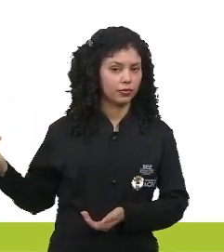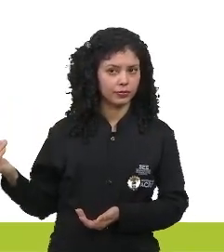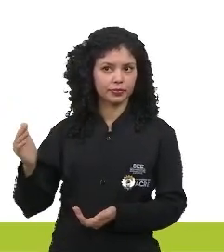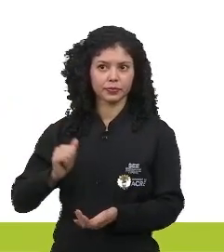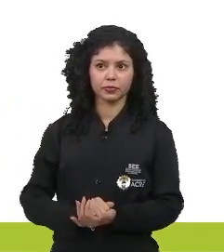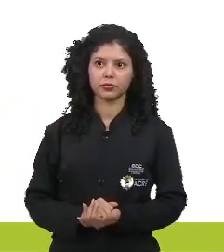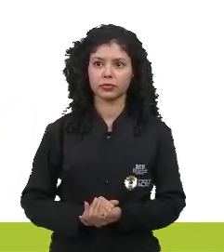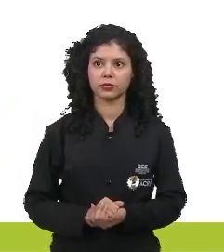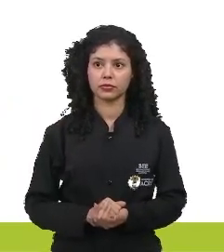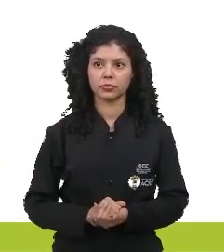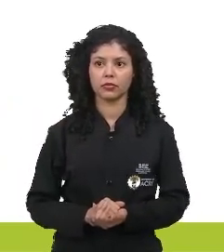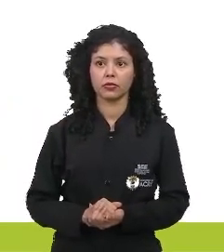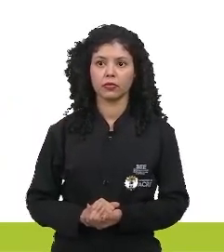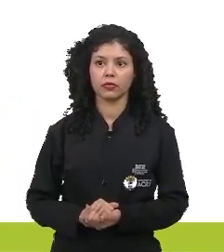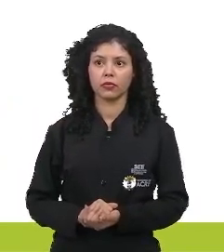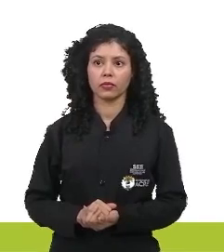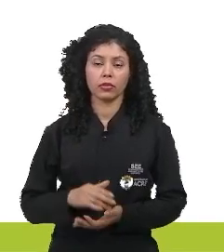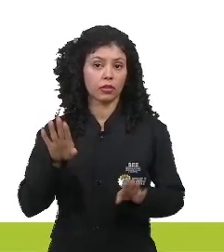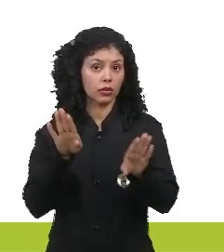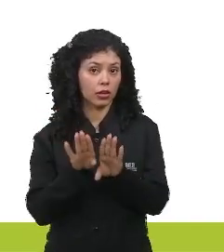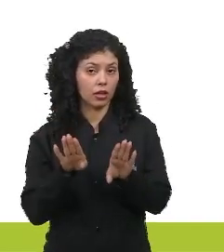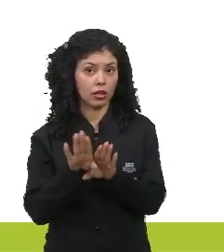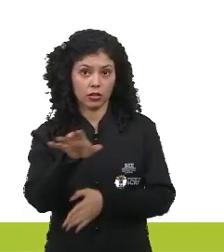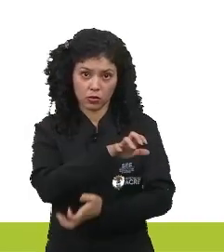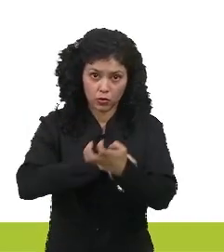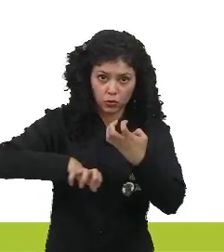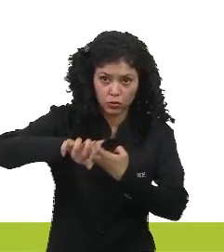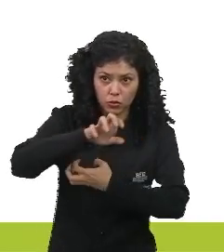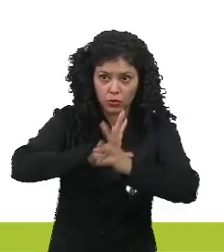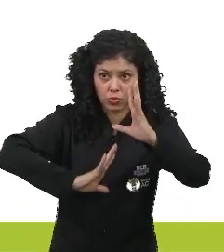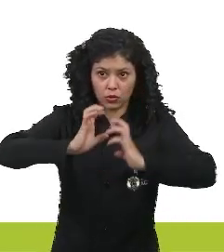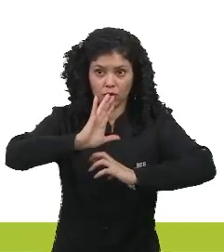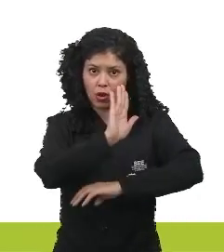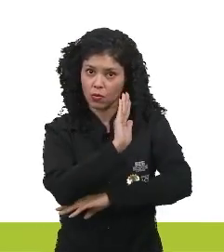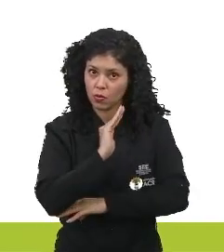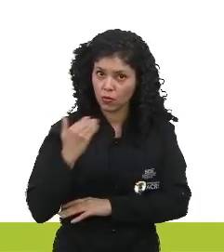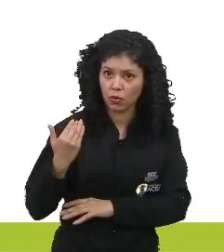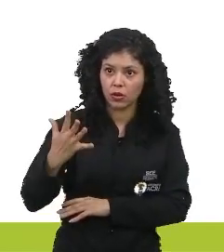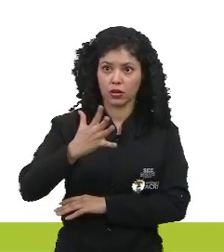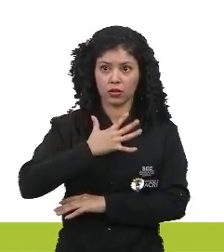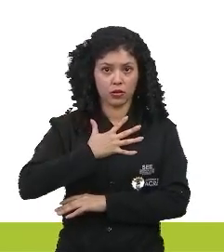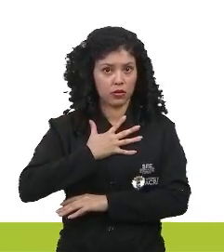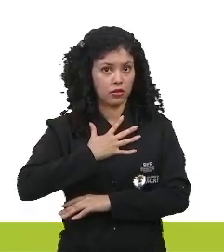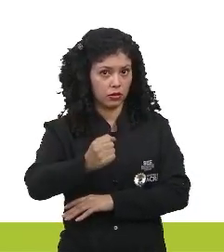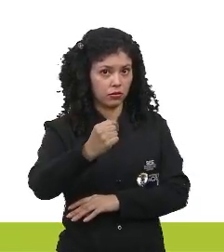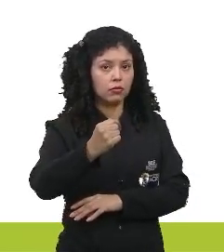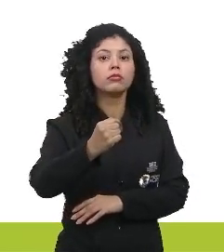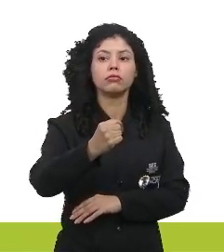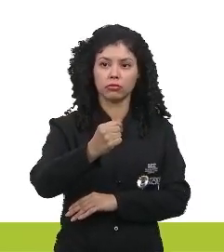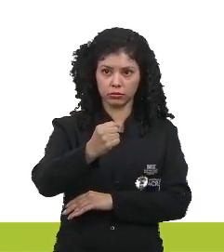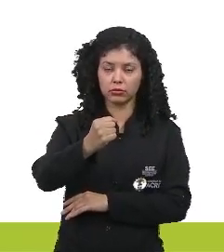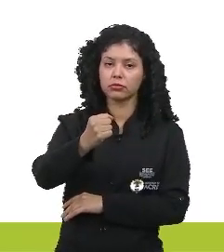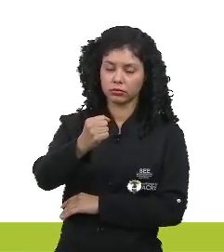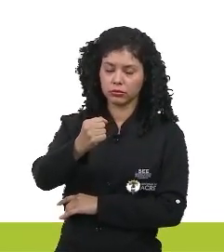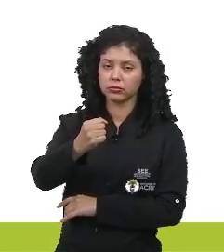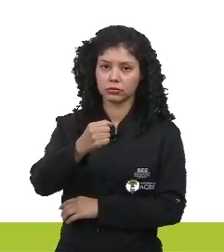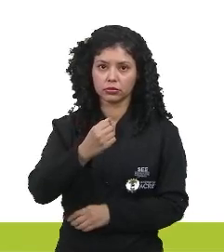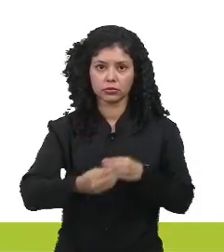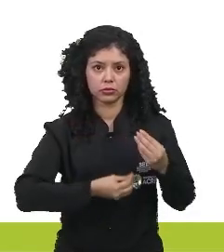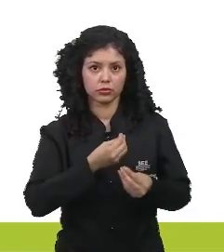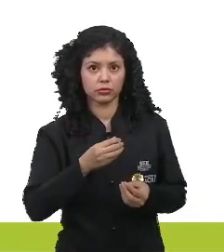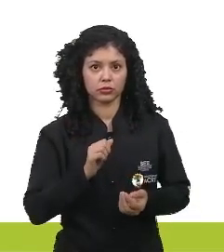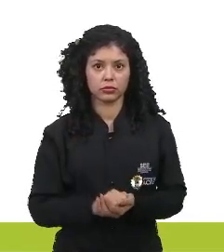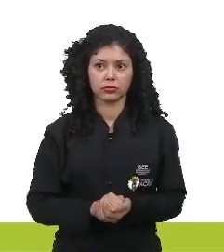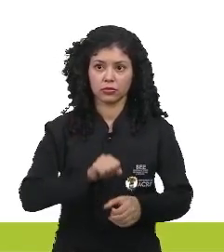quilombos. Os africanos também promovem rebeliões e assassinatos. Alguns até se suicidavam como forma